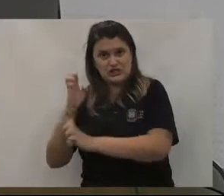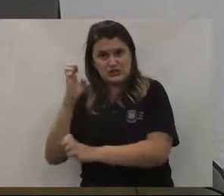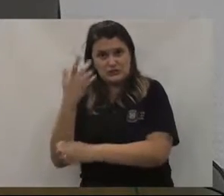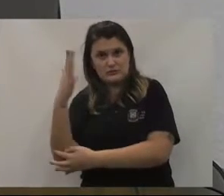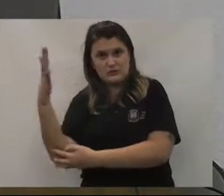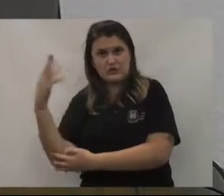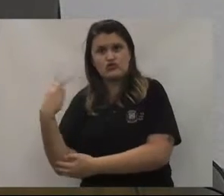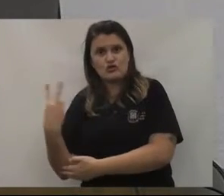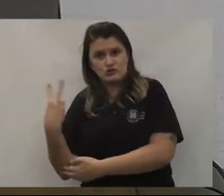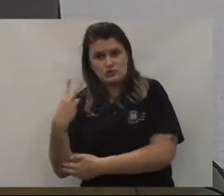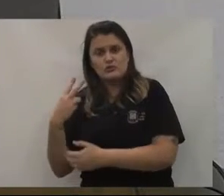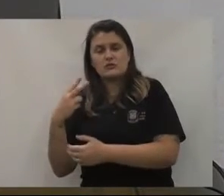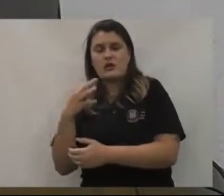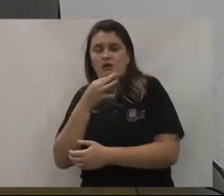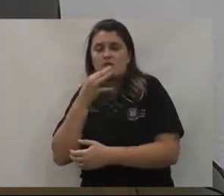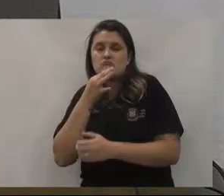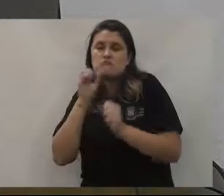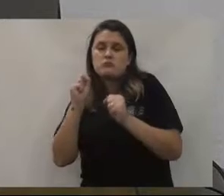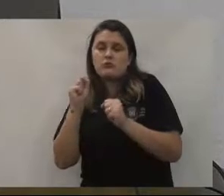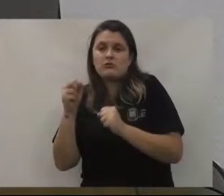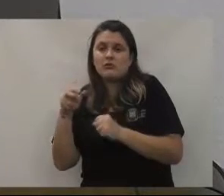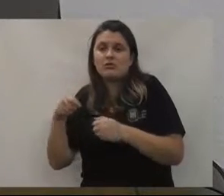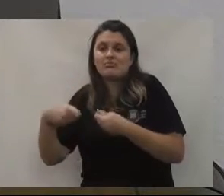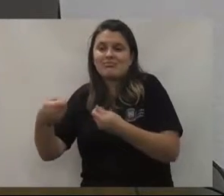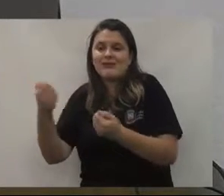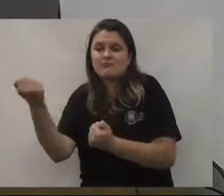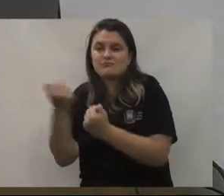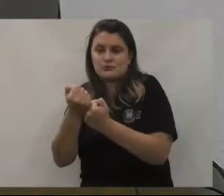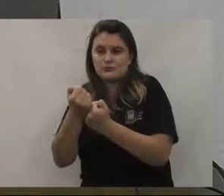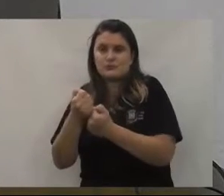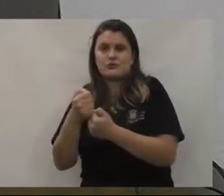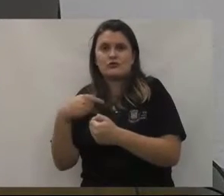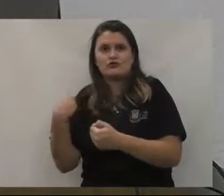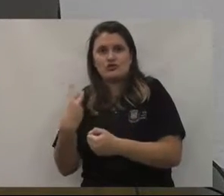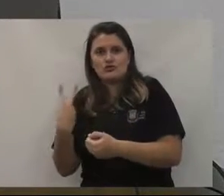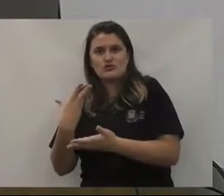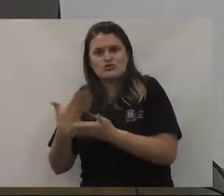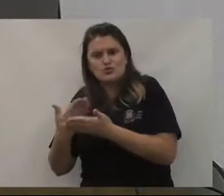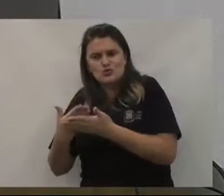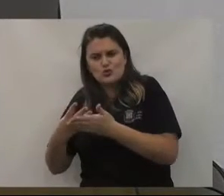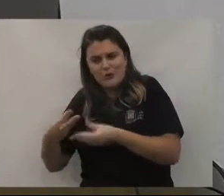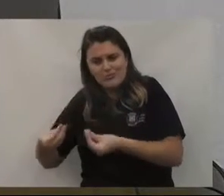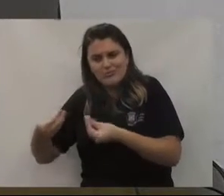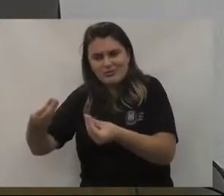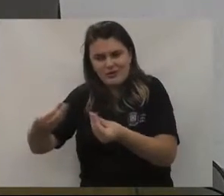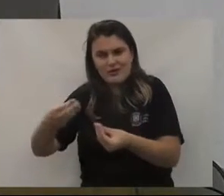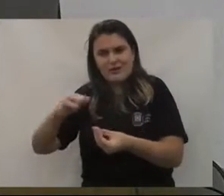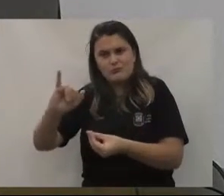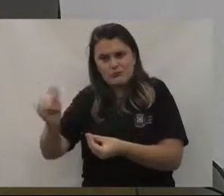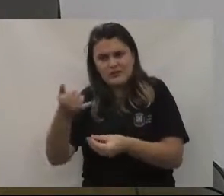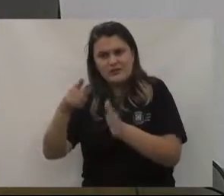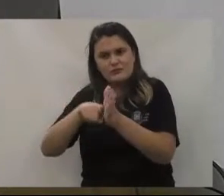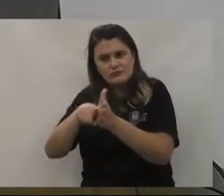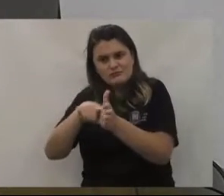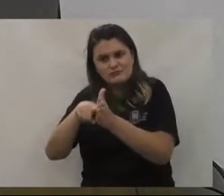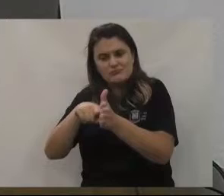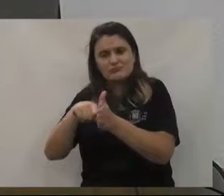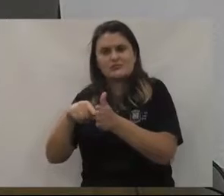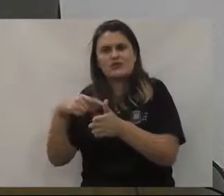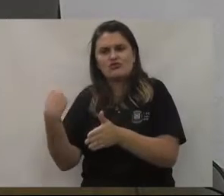podemos dar nosso apoio, dar o nosso estudo, esse trabalho, e podemos